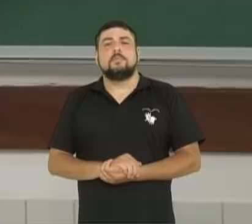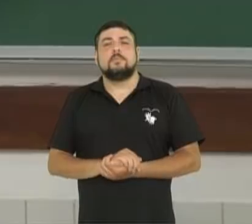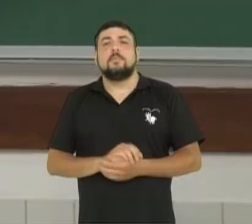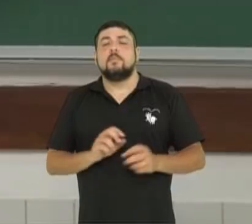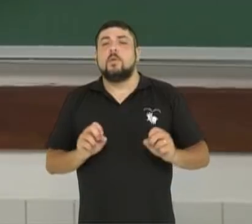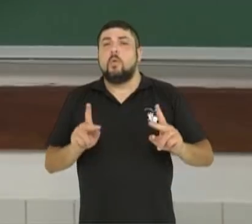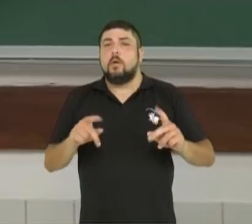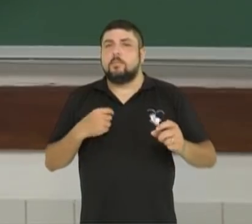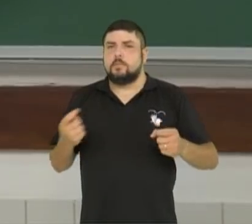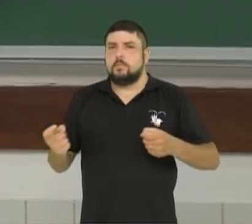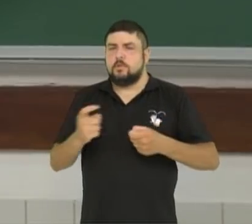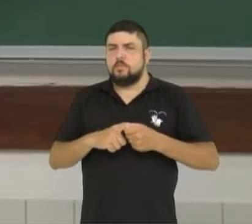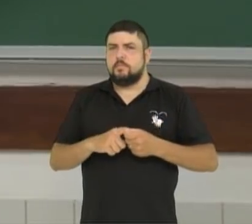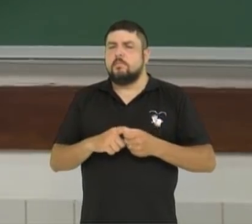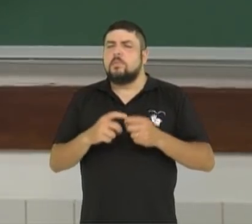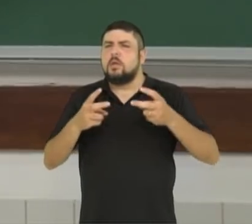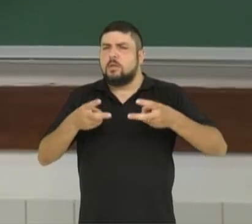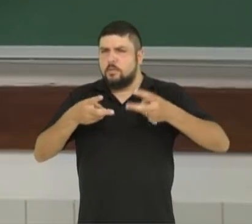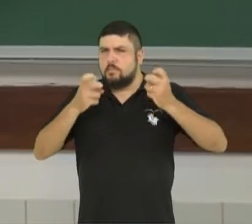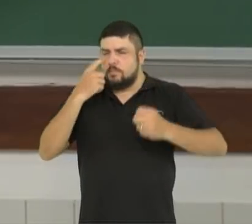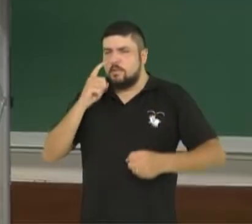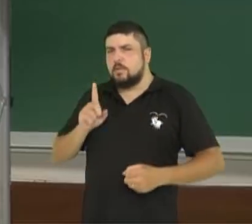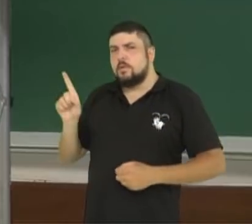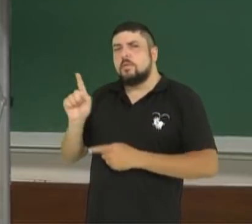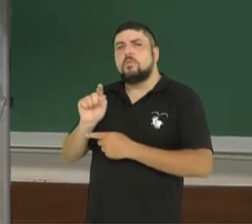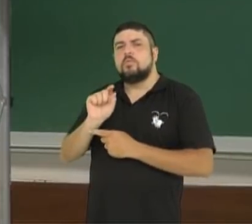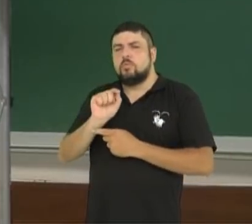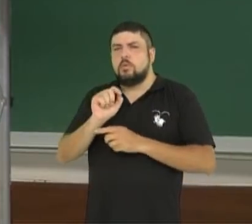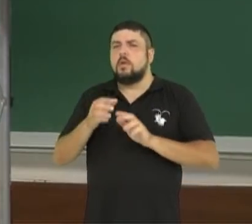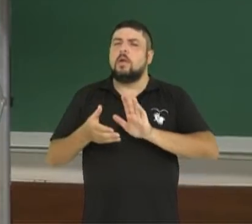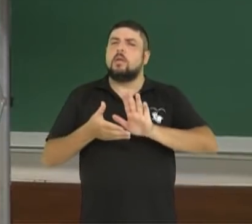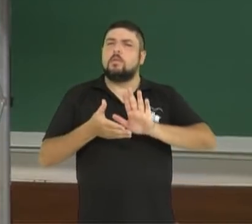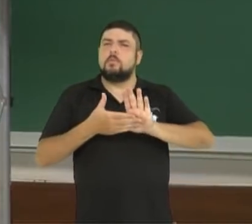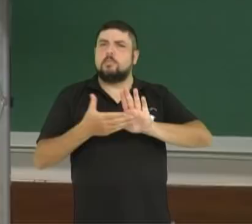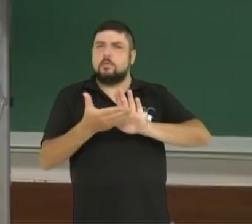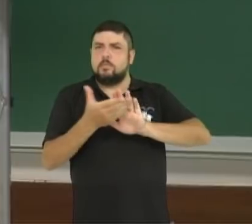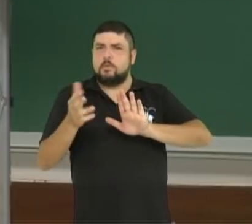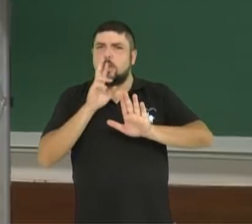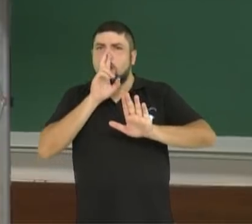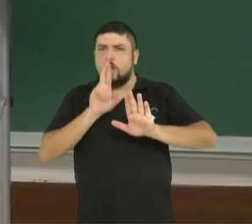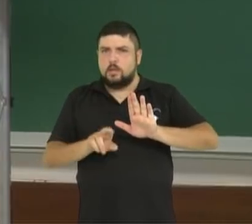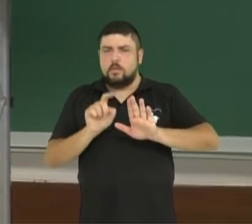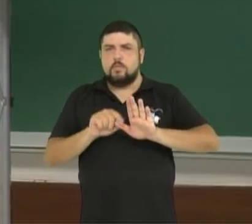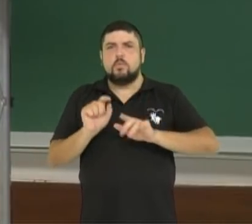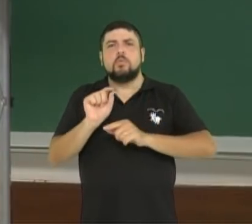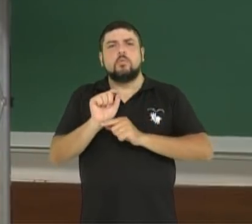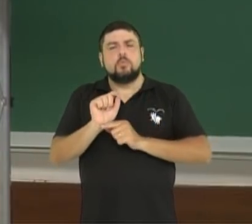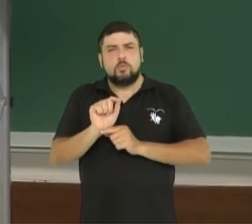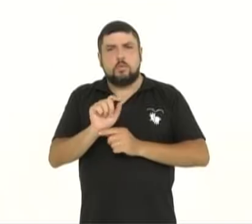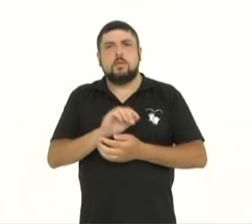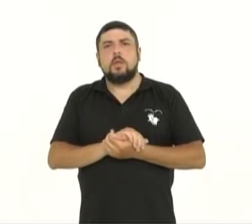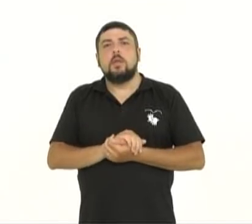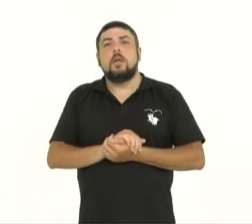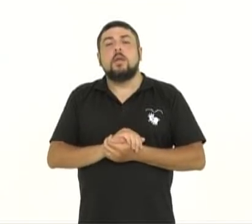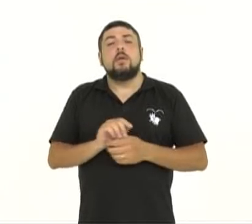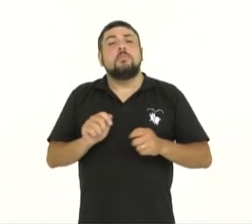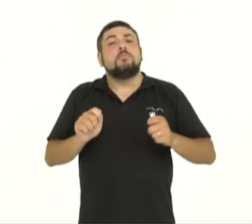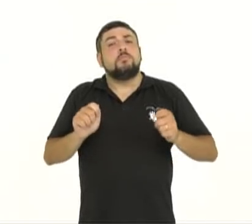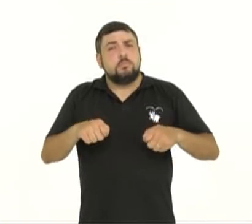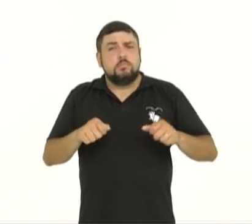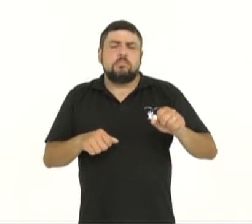Retornando então, pessoal, observem aqui, né, que uma sugestão de vocês responderem aí a essa questão seria afirmar